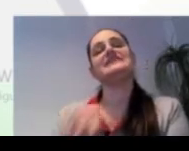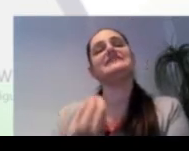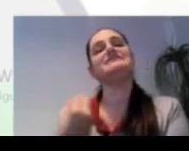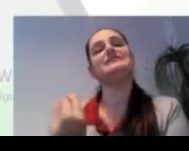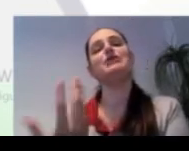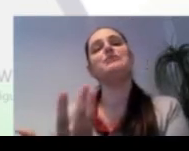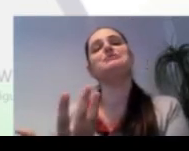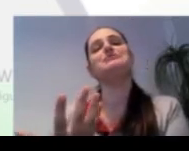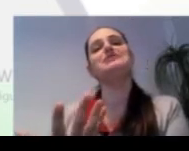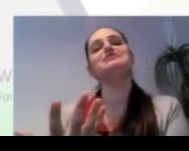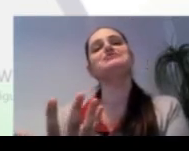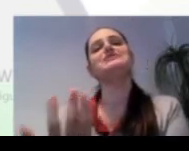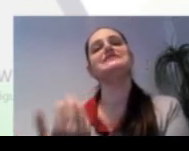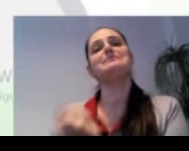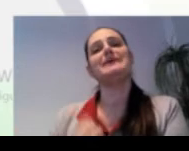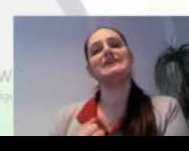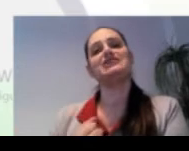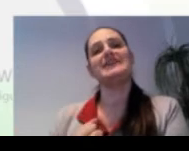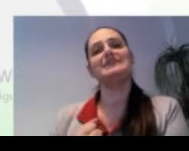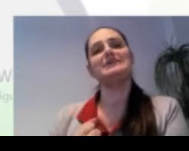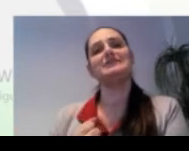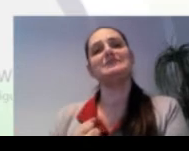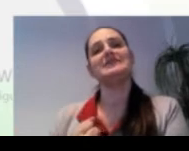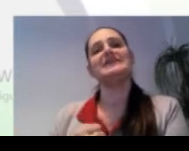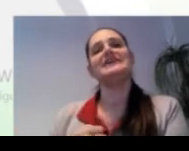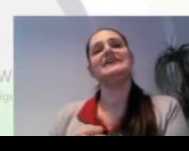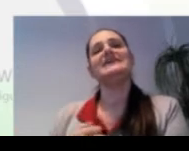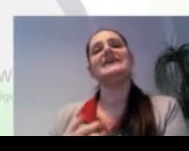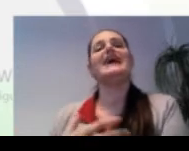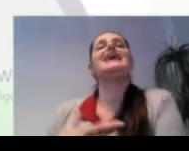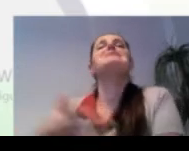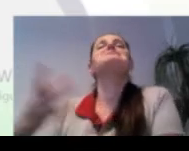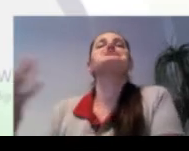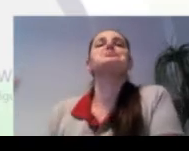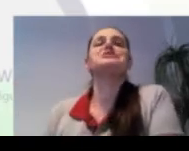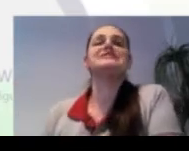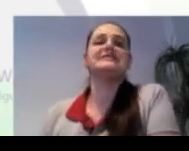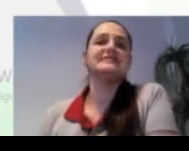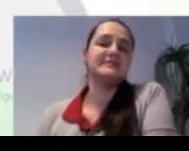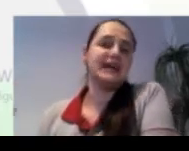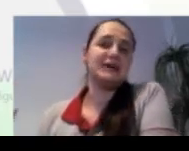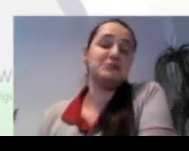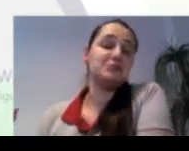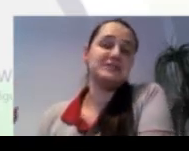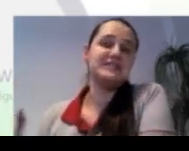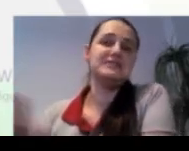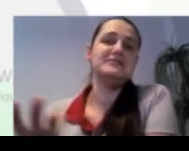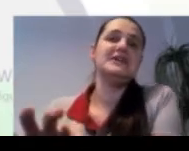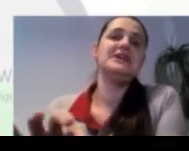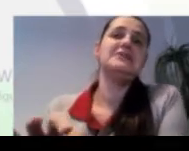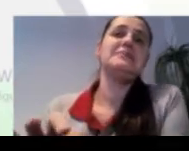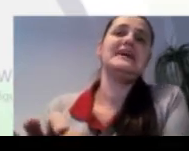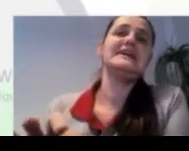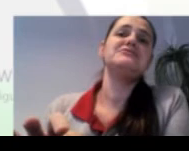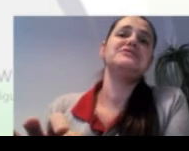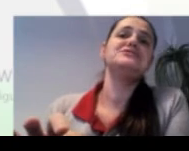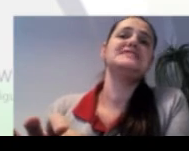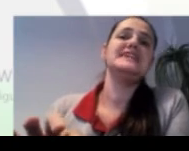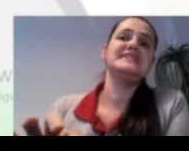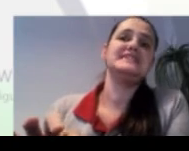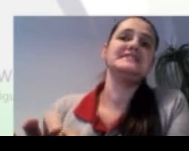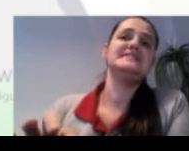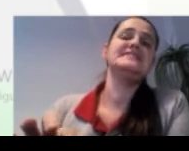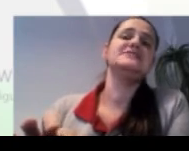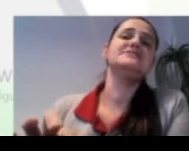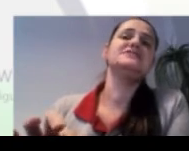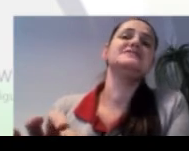vamos dizer assim, esse envelope do vírus fosse parte dela mesma e abre o portão para que o